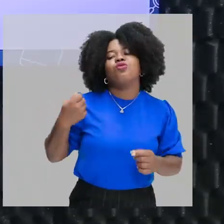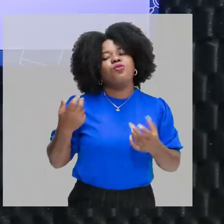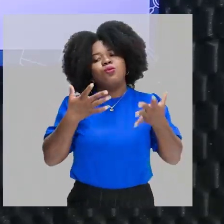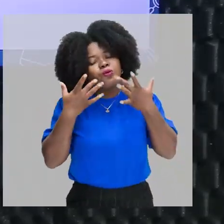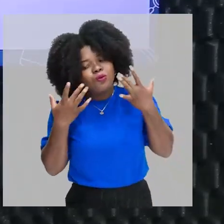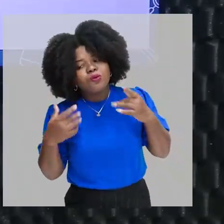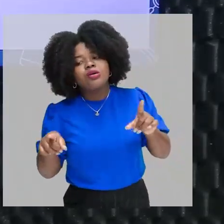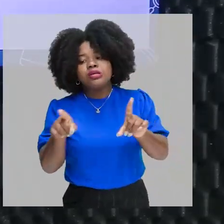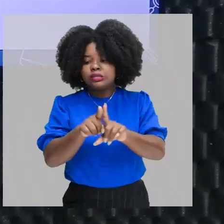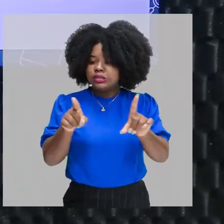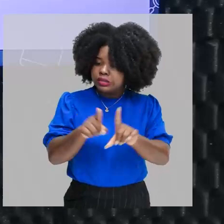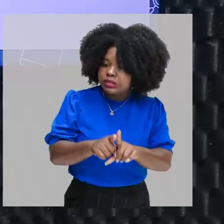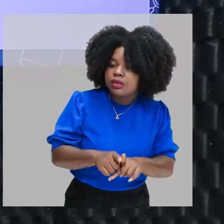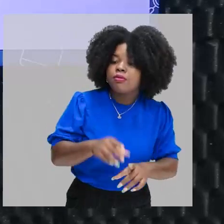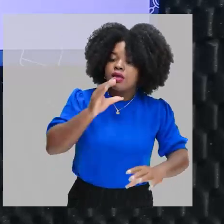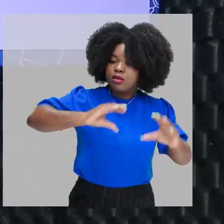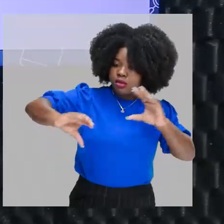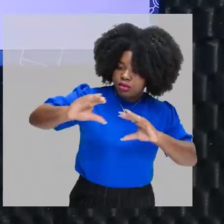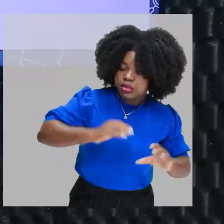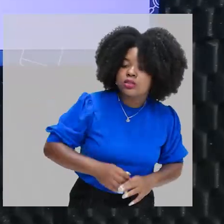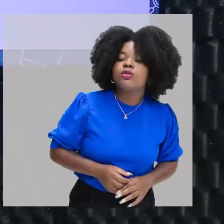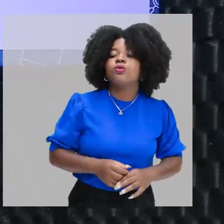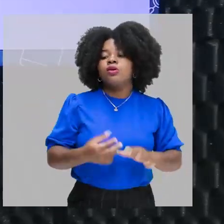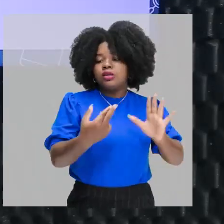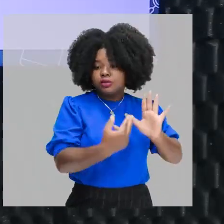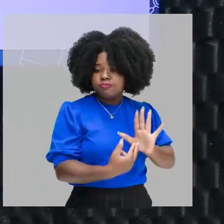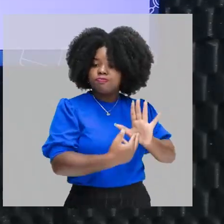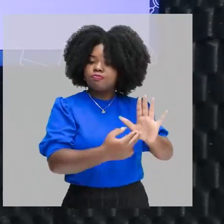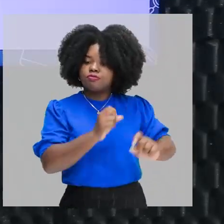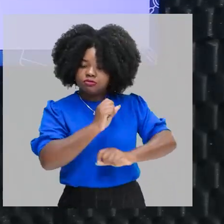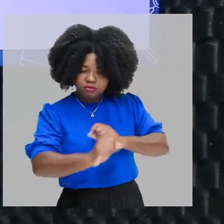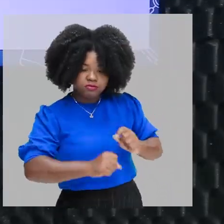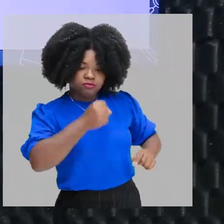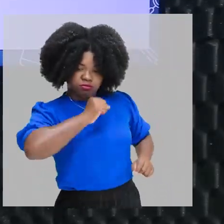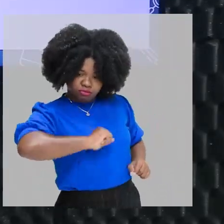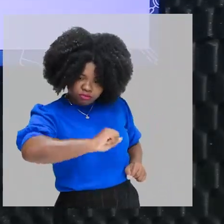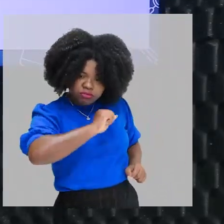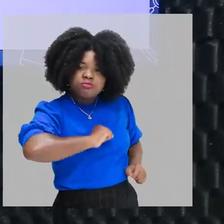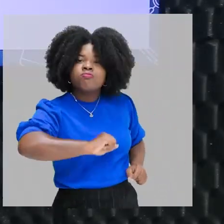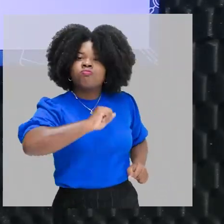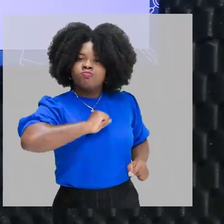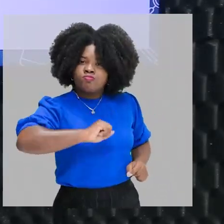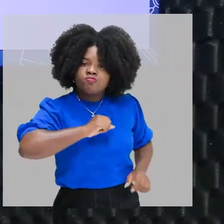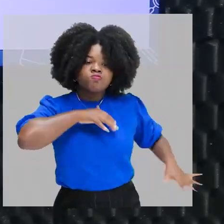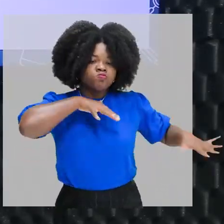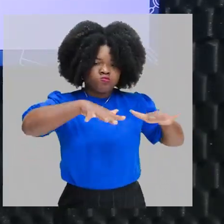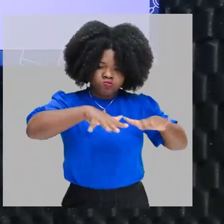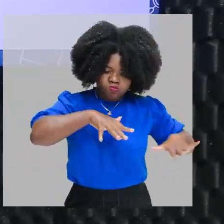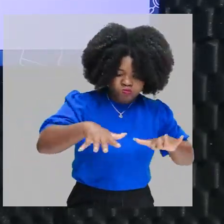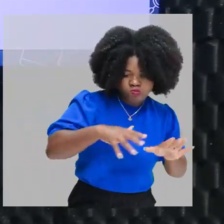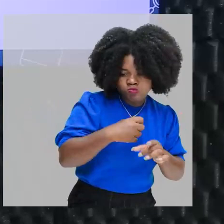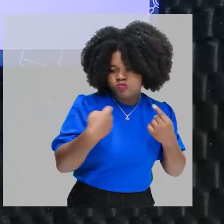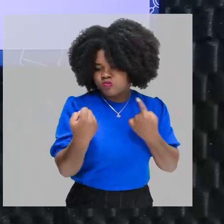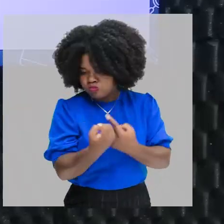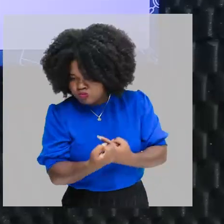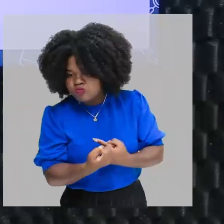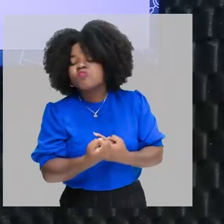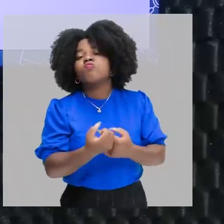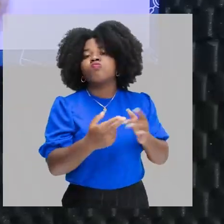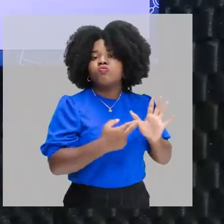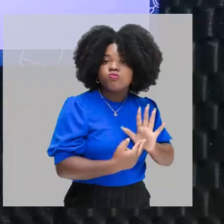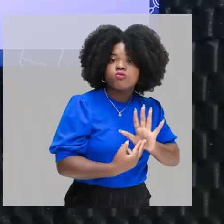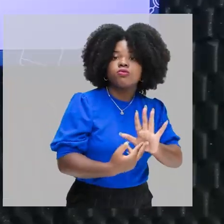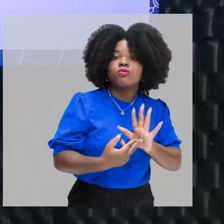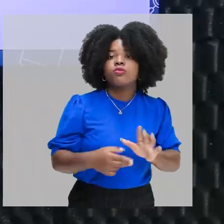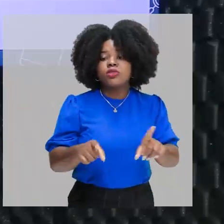documentários, justamente fazendo referência tanto à questão do reggae, propriamente dito, e desse movimento social que o reggae representa, mas